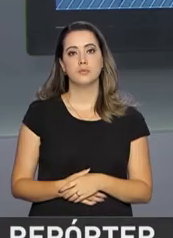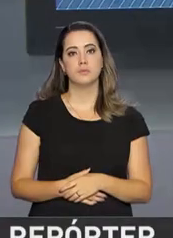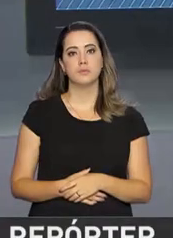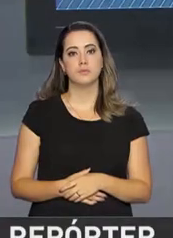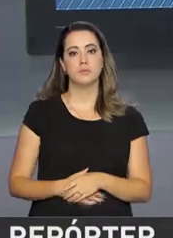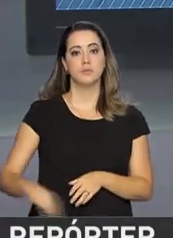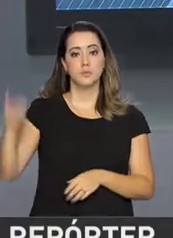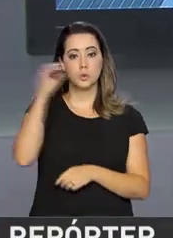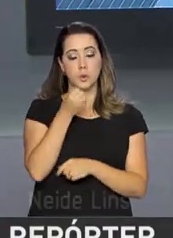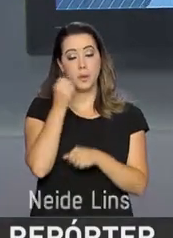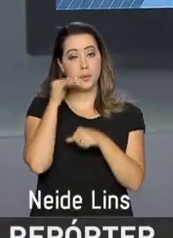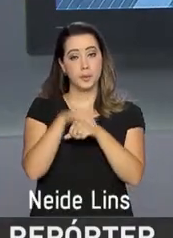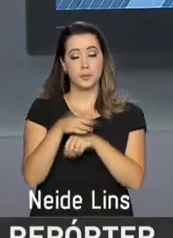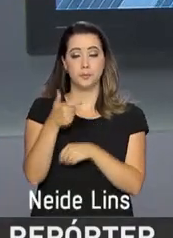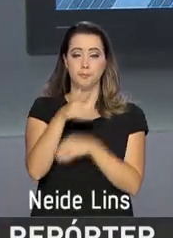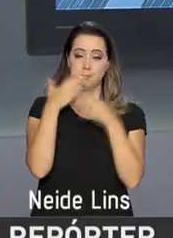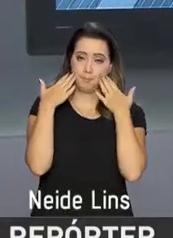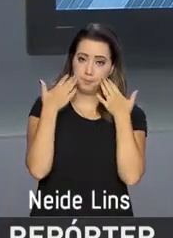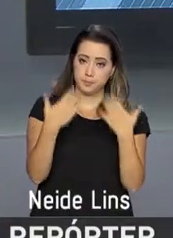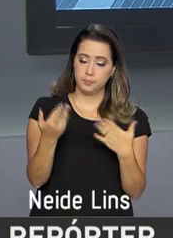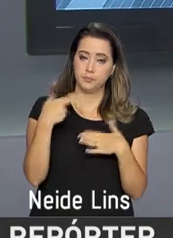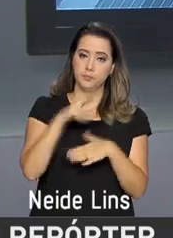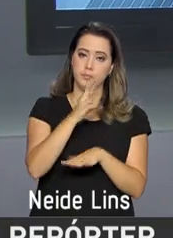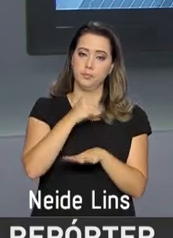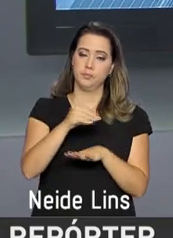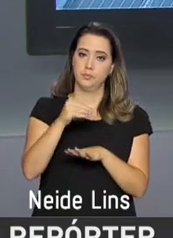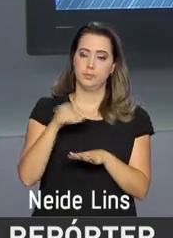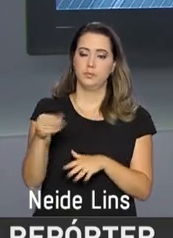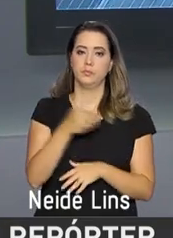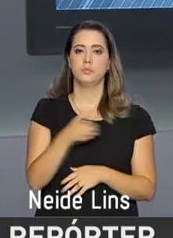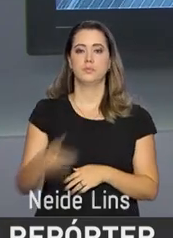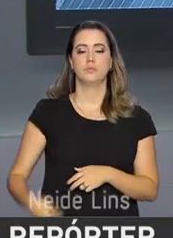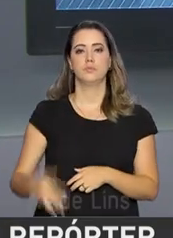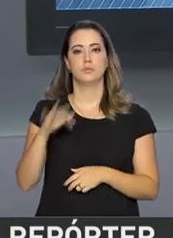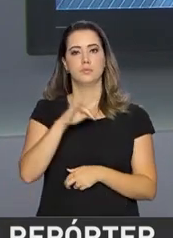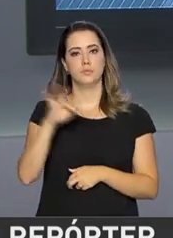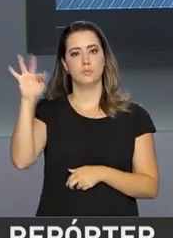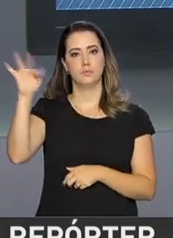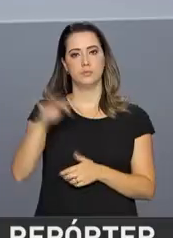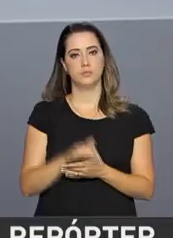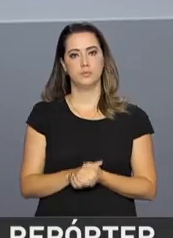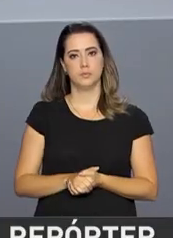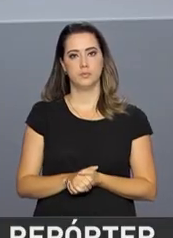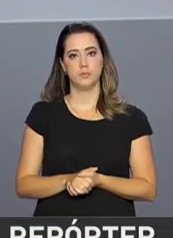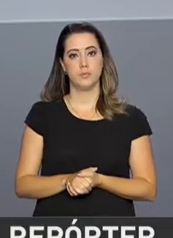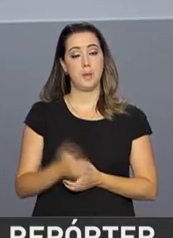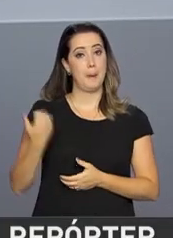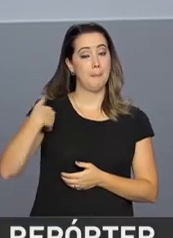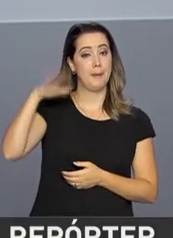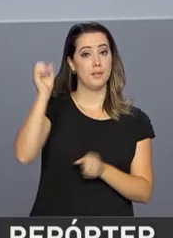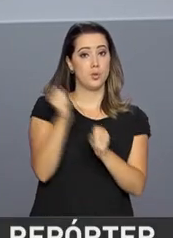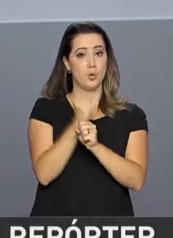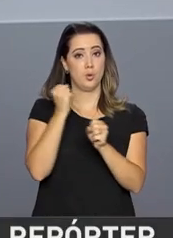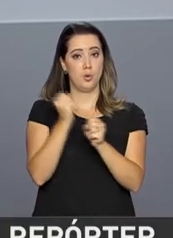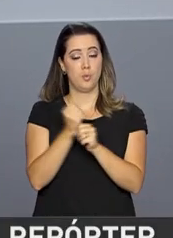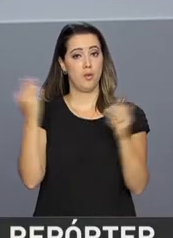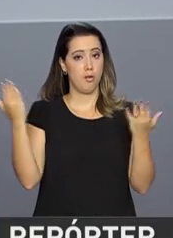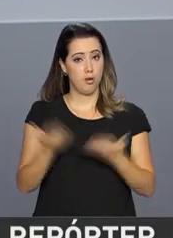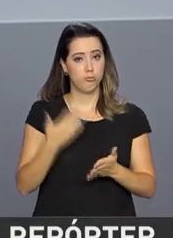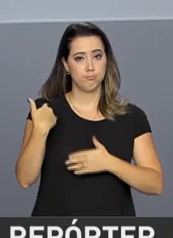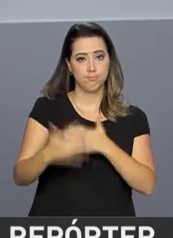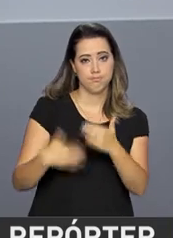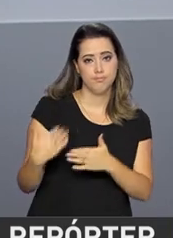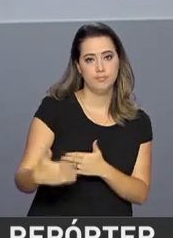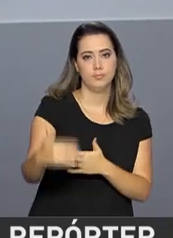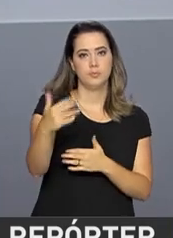Olá, boa noite. Estamos de volta com o repórter NBR e as notícias do governo federal. Mais uma obra do programa Agora